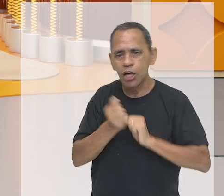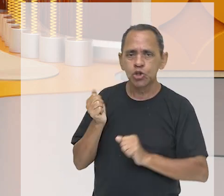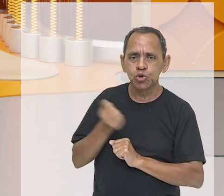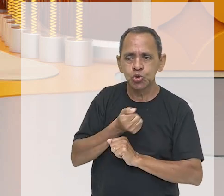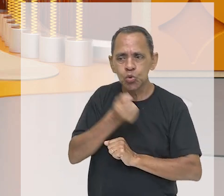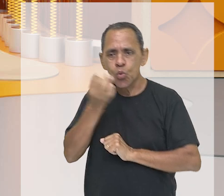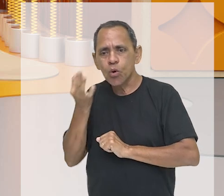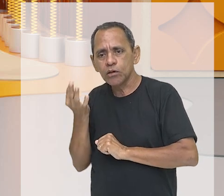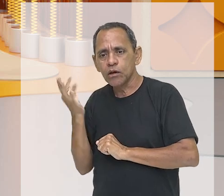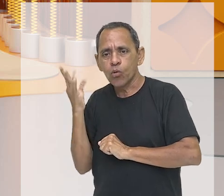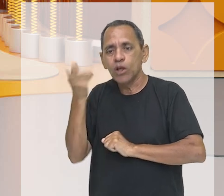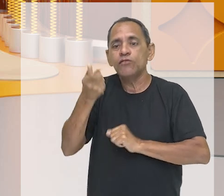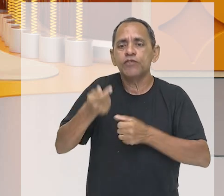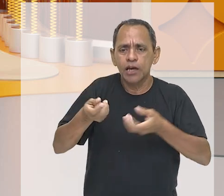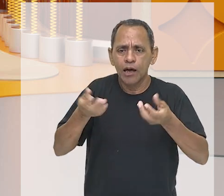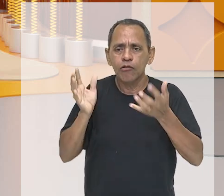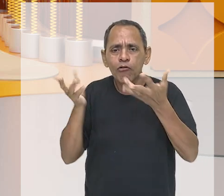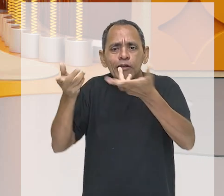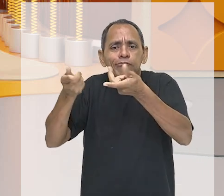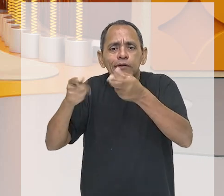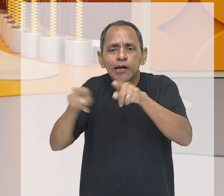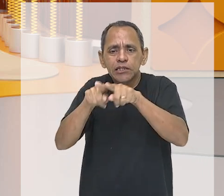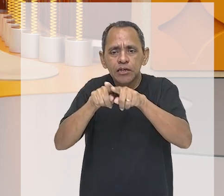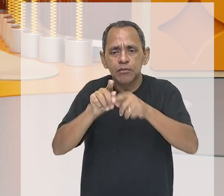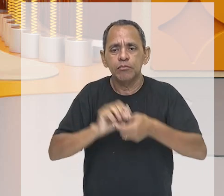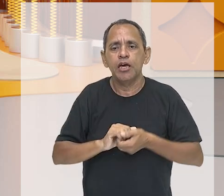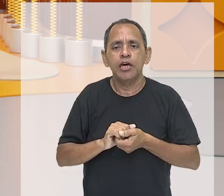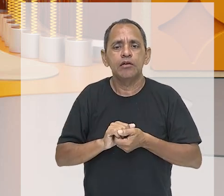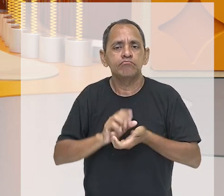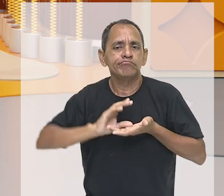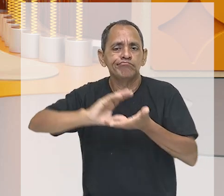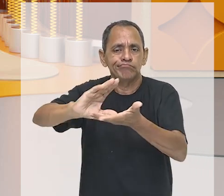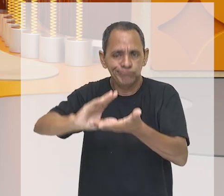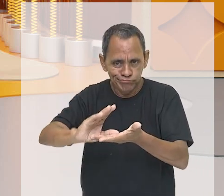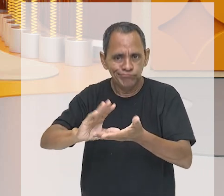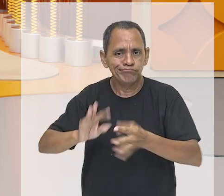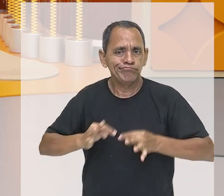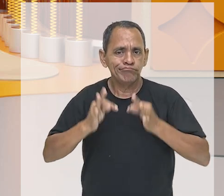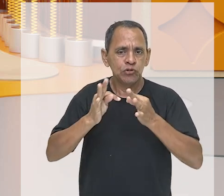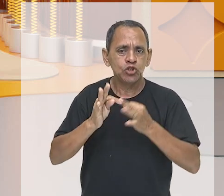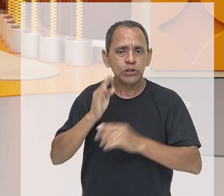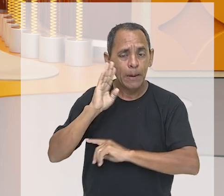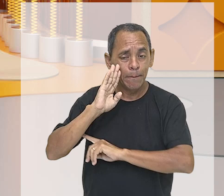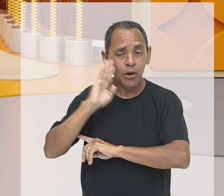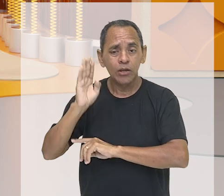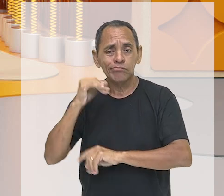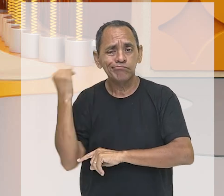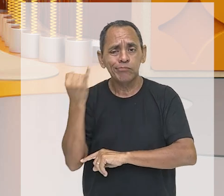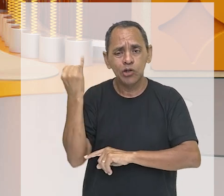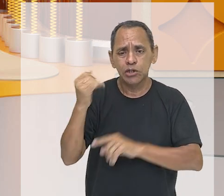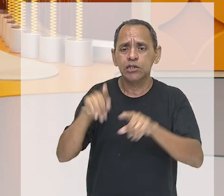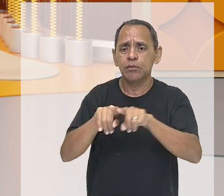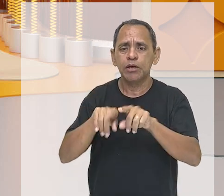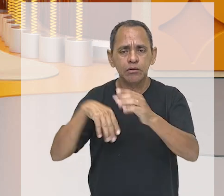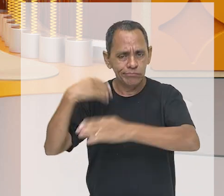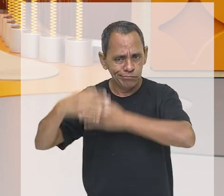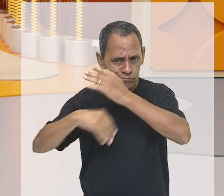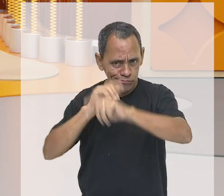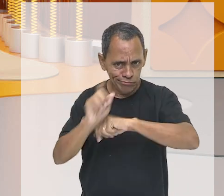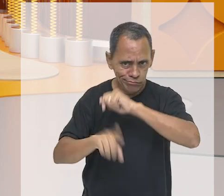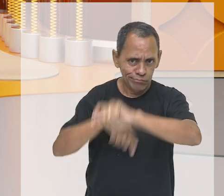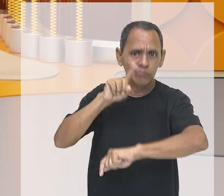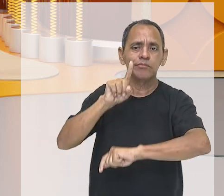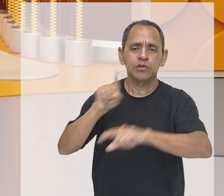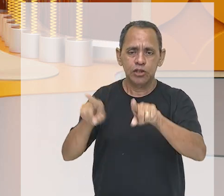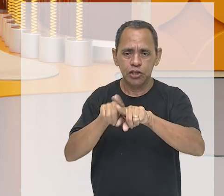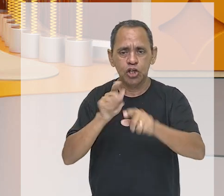Então, assim, né, investir em tecnologia e inovação, ela vai ser crucial para garantir tanto a parte do crescimento econômico,